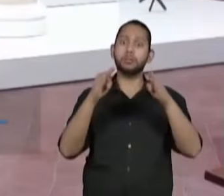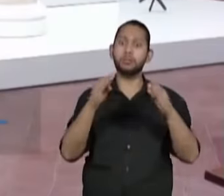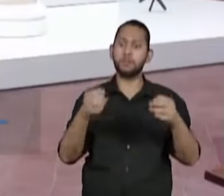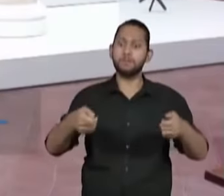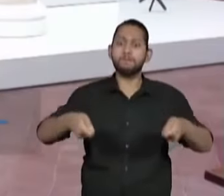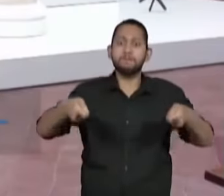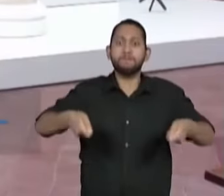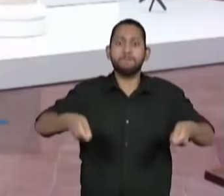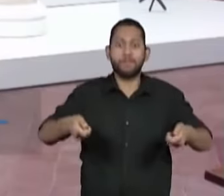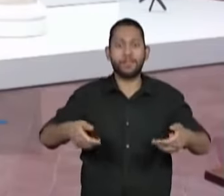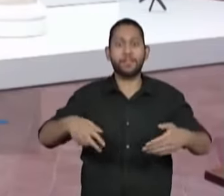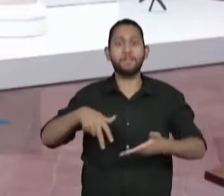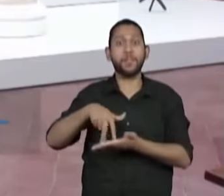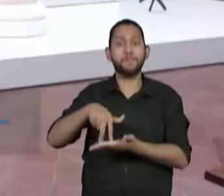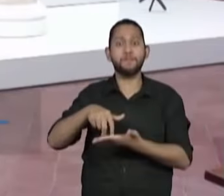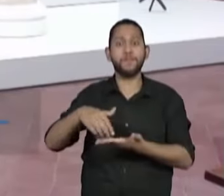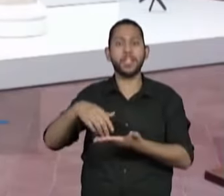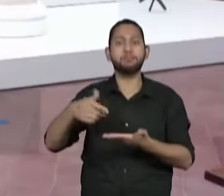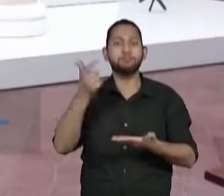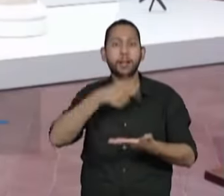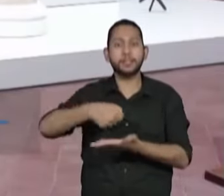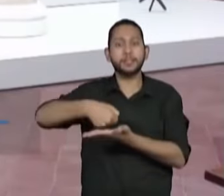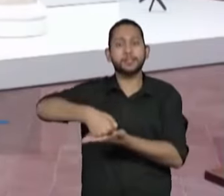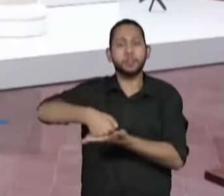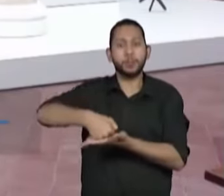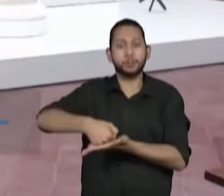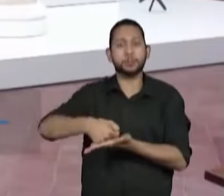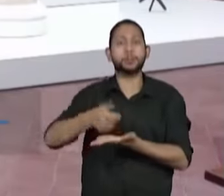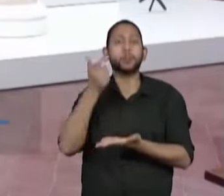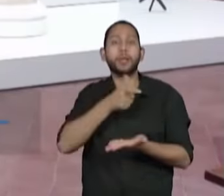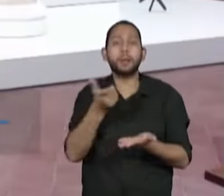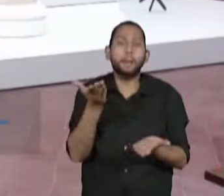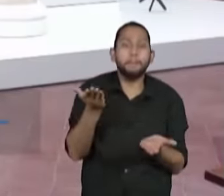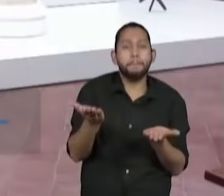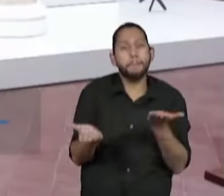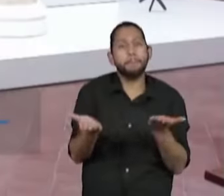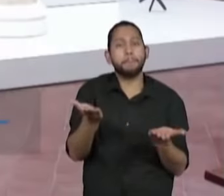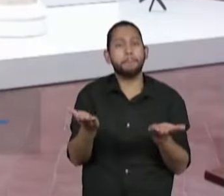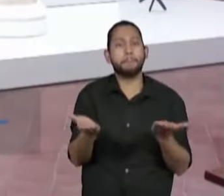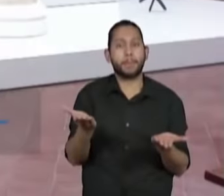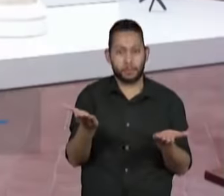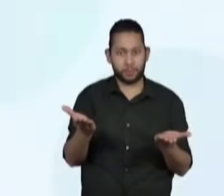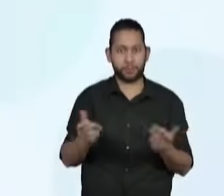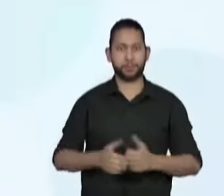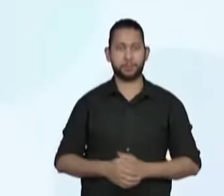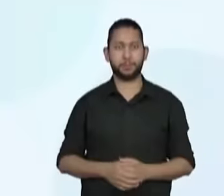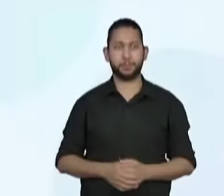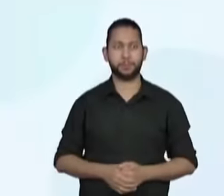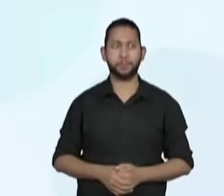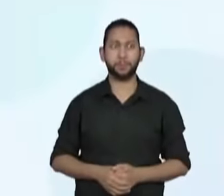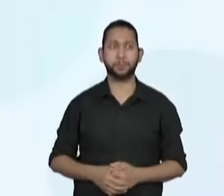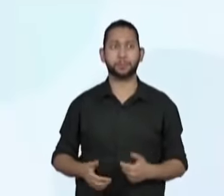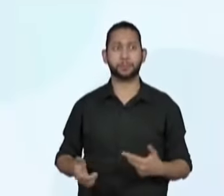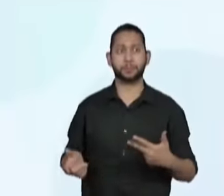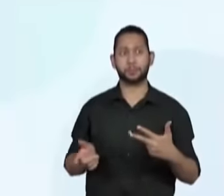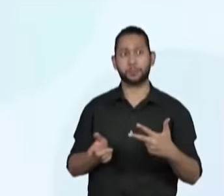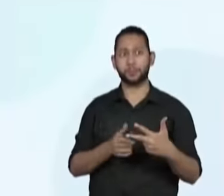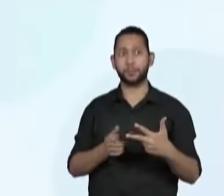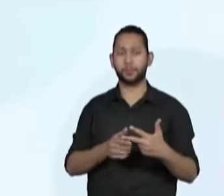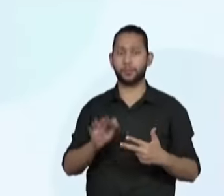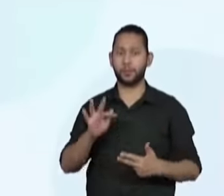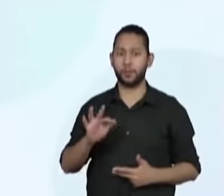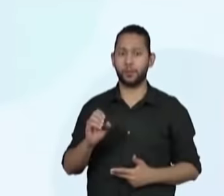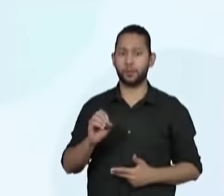topo, geralmente na abóbada, esse tipo de construção, para distribuir esse peso de forma igual, né, no muro embaixo, tá? Olha só, nós temos também o